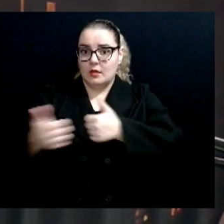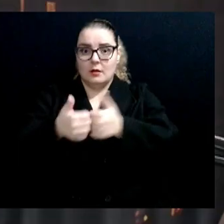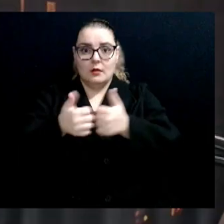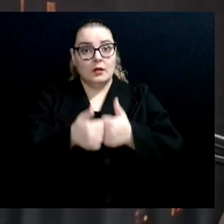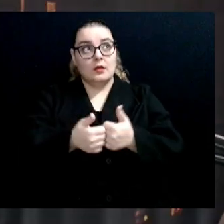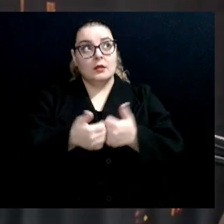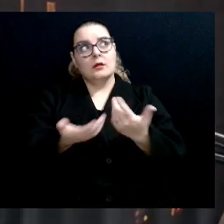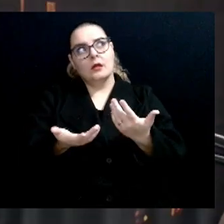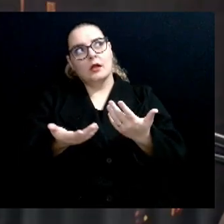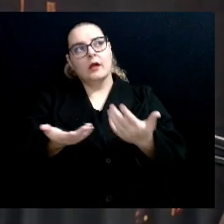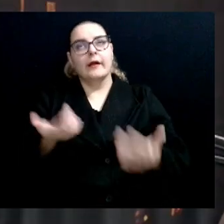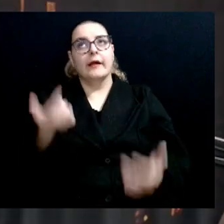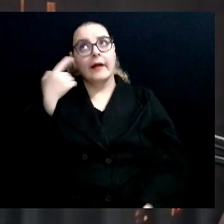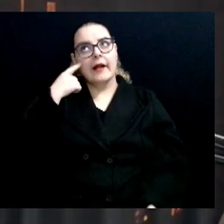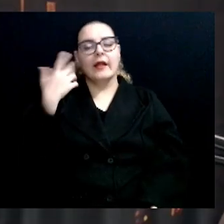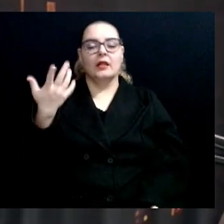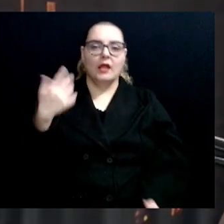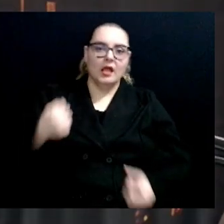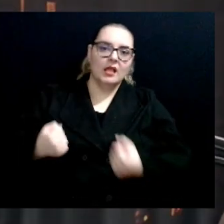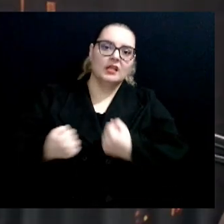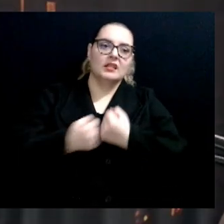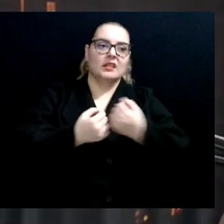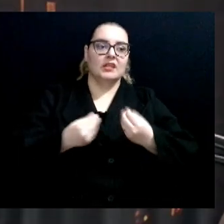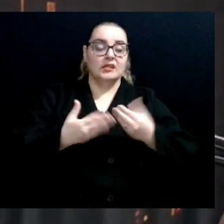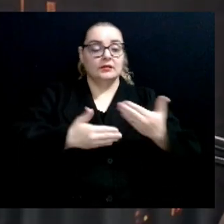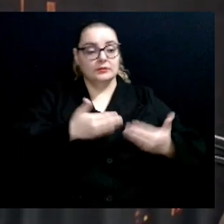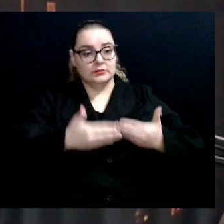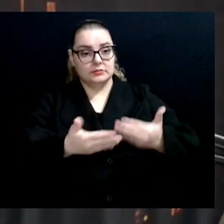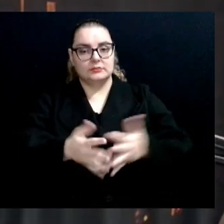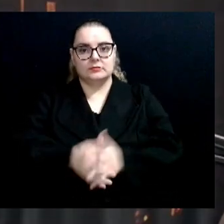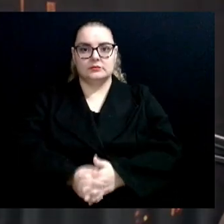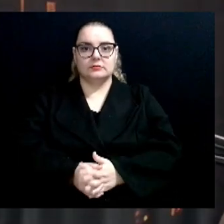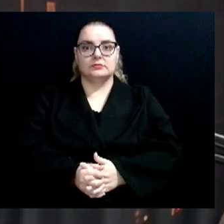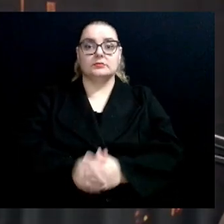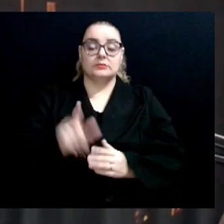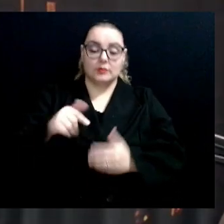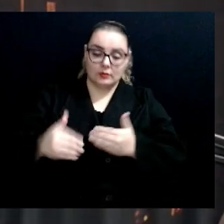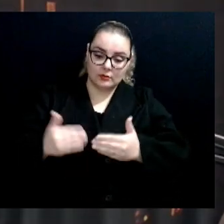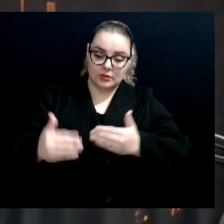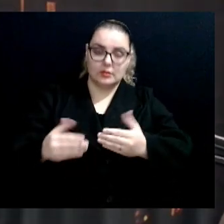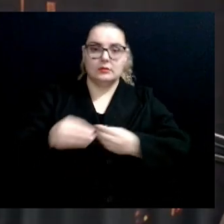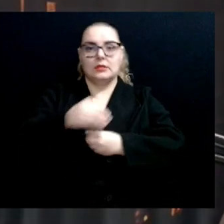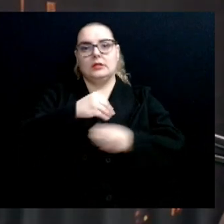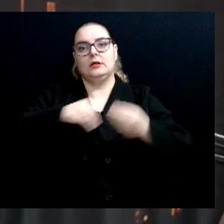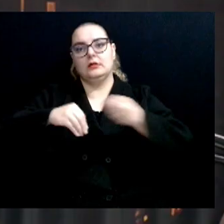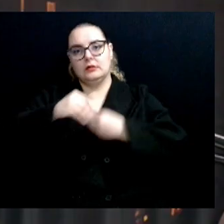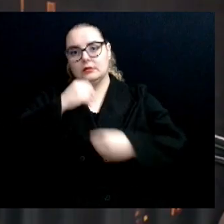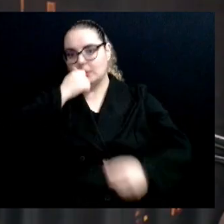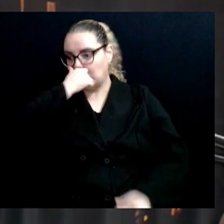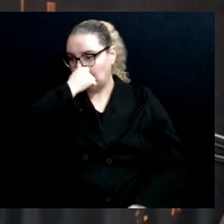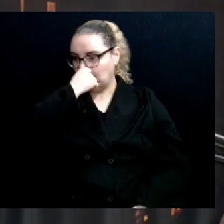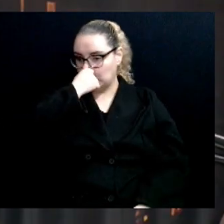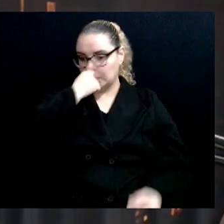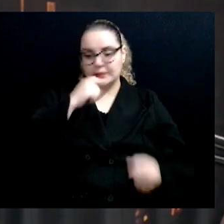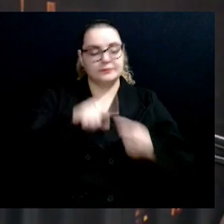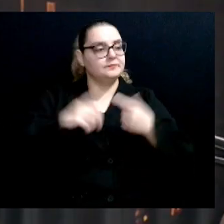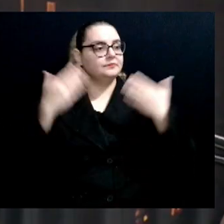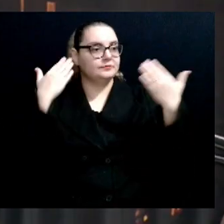um suporte nesse processo. Então é um processo que envolve coisas psicológicas, né,